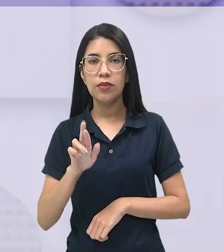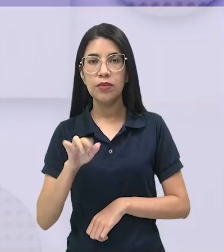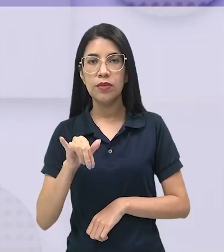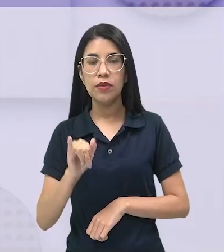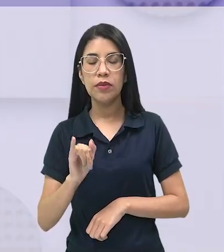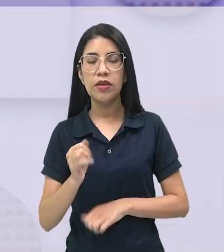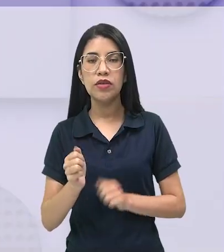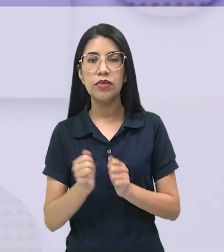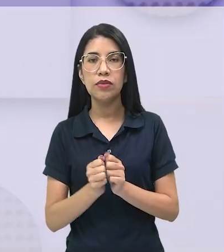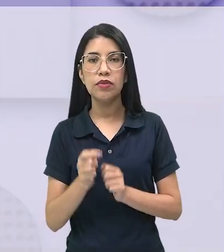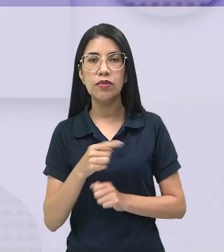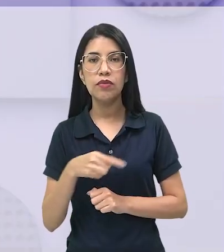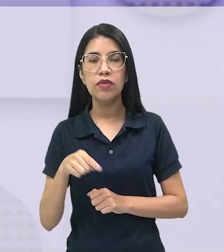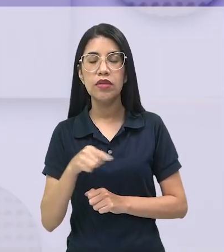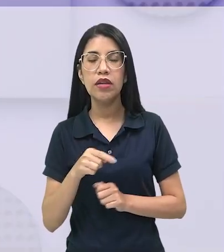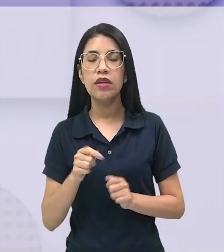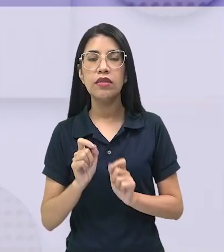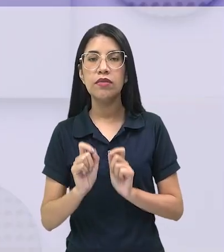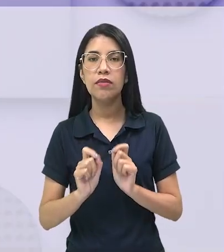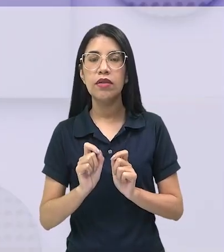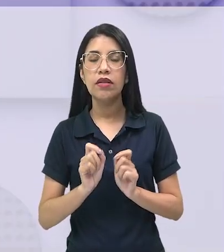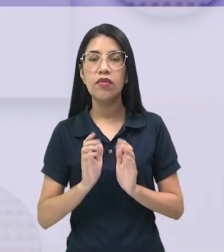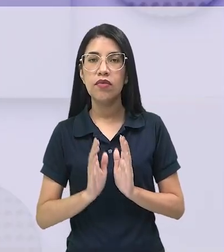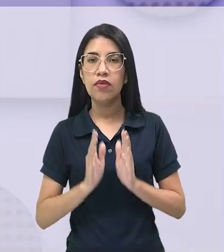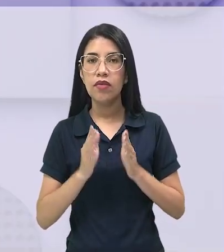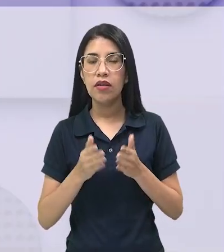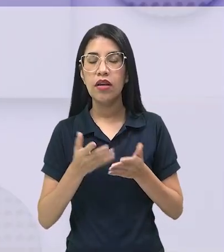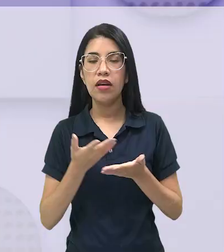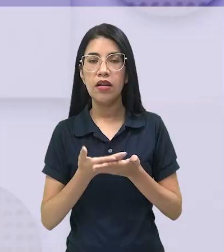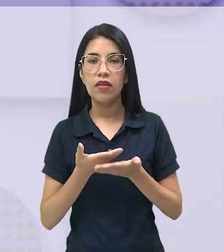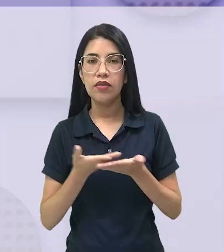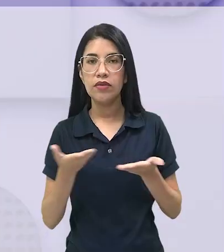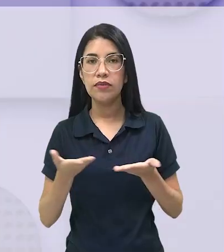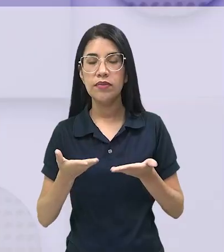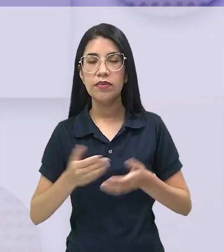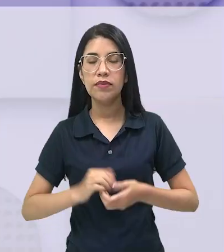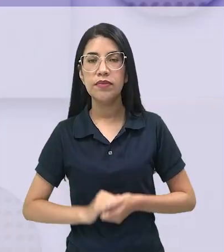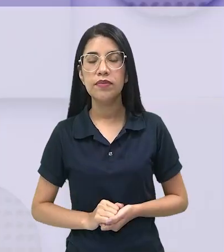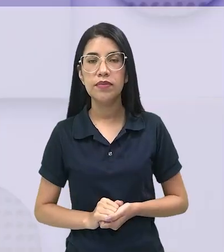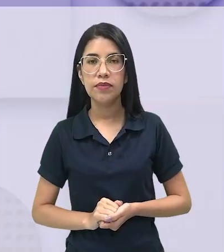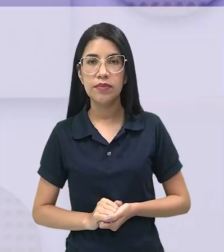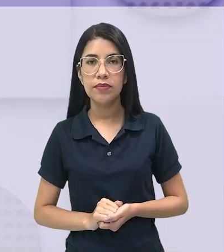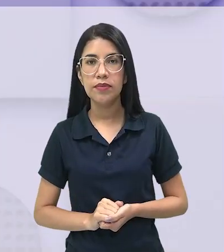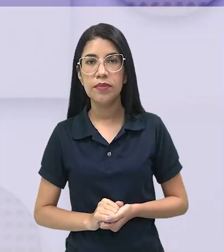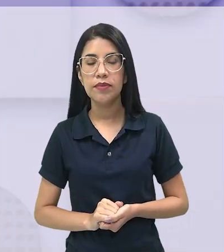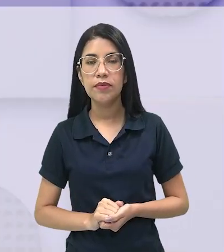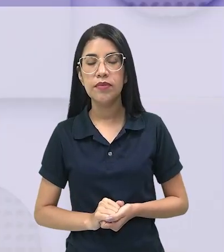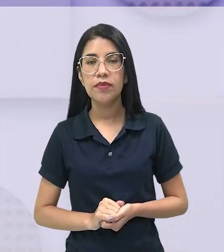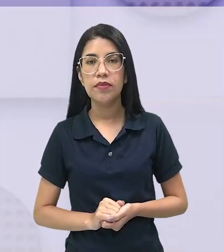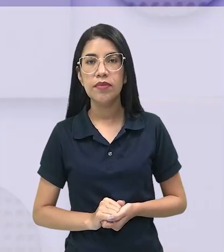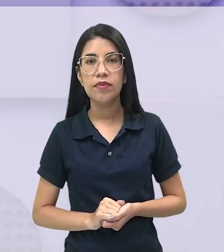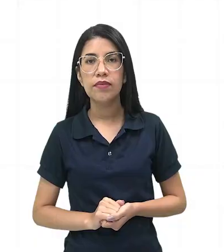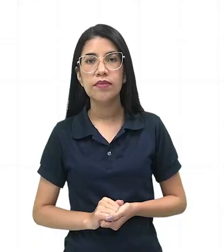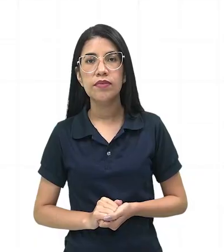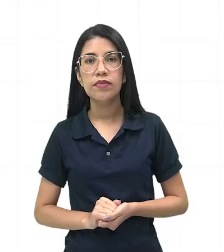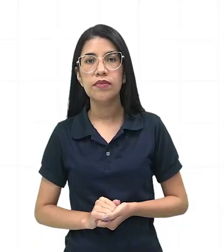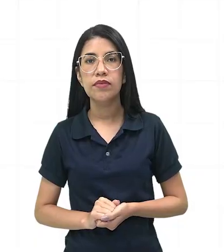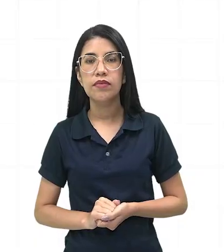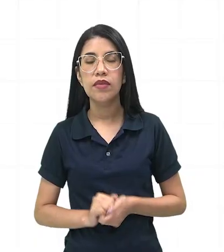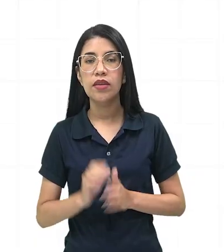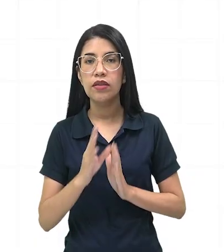você para juntos e juntas nos sentirmos acolhidos e também estudarmos o seguinte objeto de conhecimento: